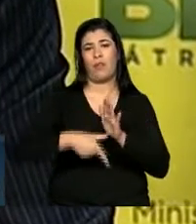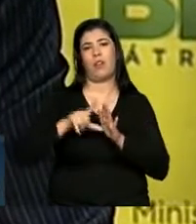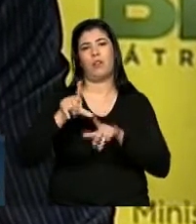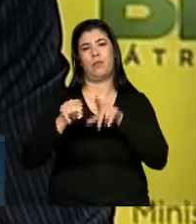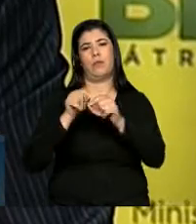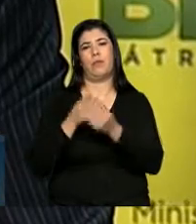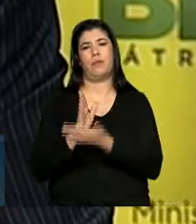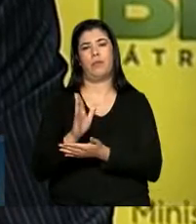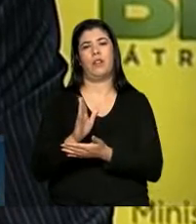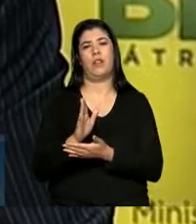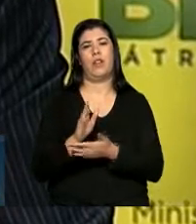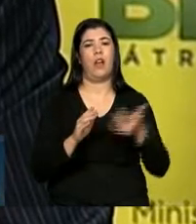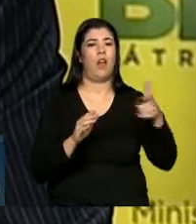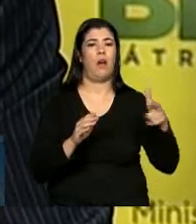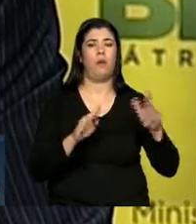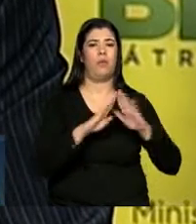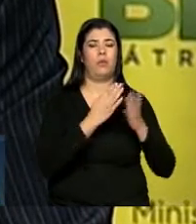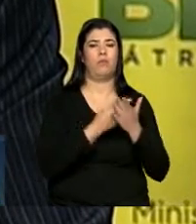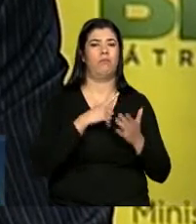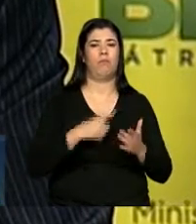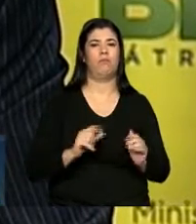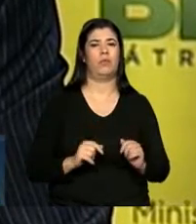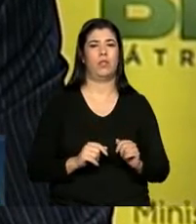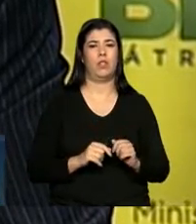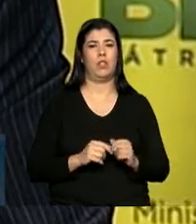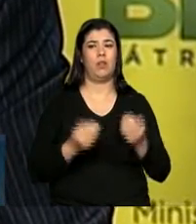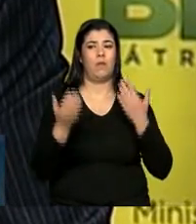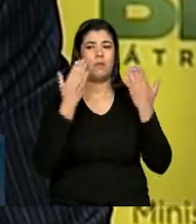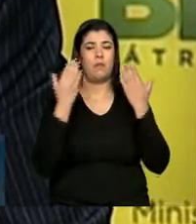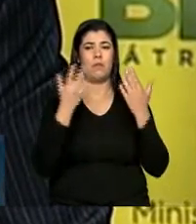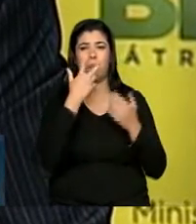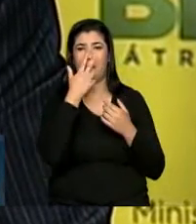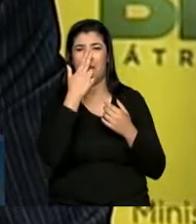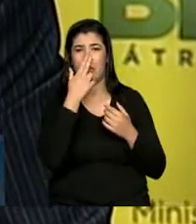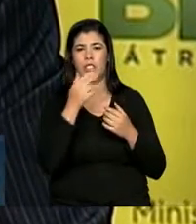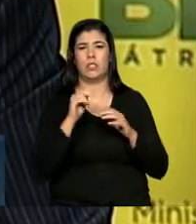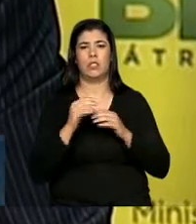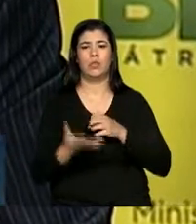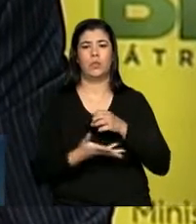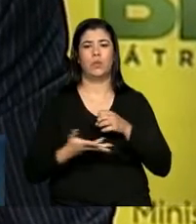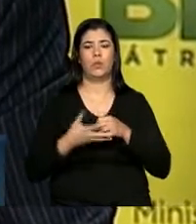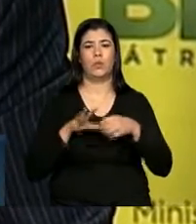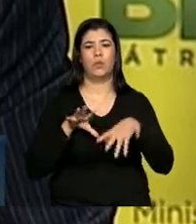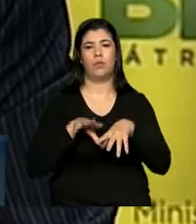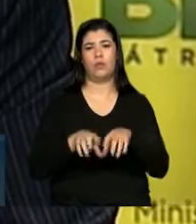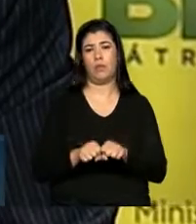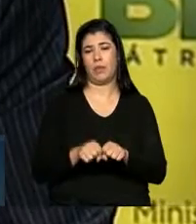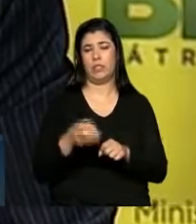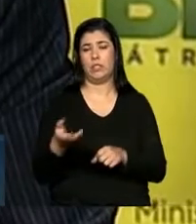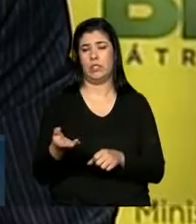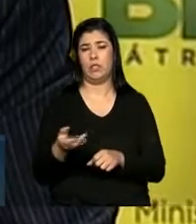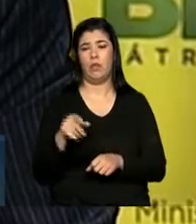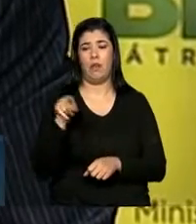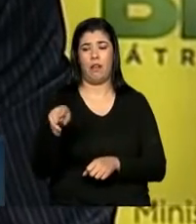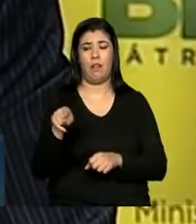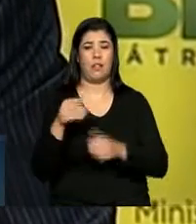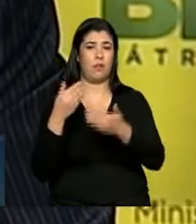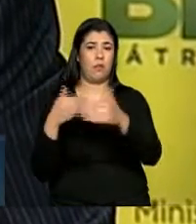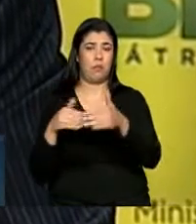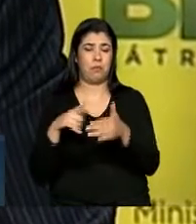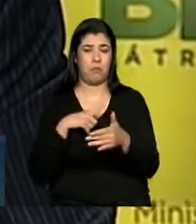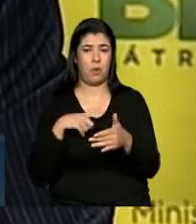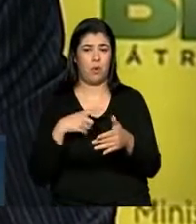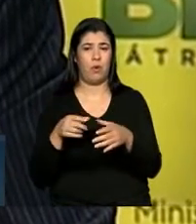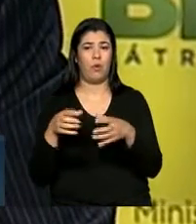mesmo que você tenha com níveis socioeconômicos muito parecidos, você pode ter no processo de seleção uma seleção que dê vazão